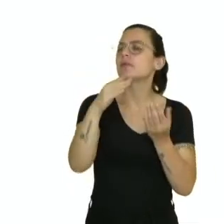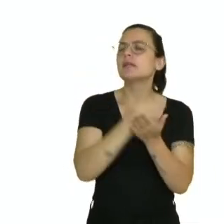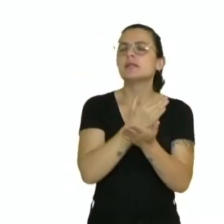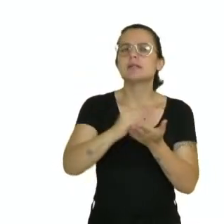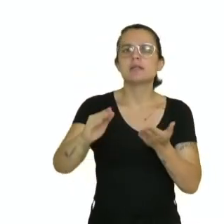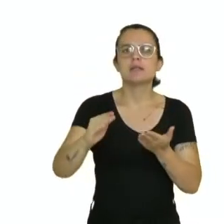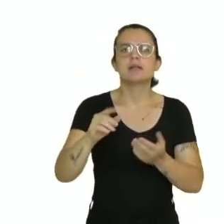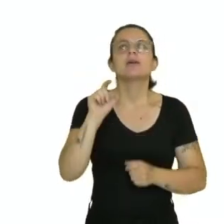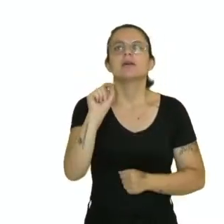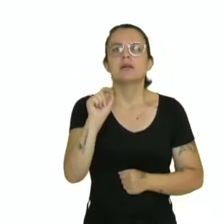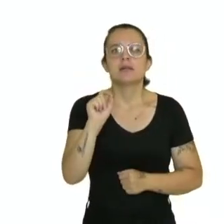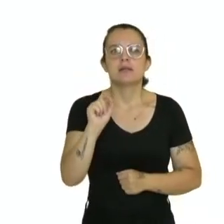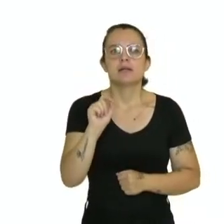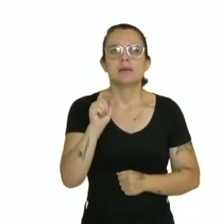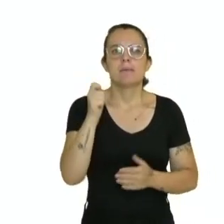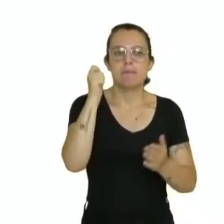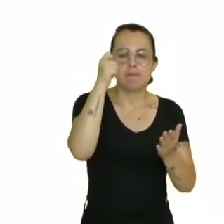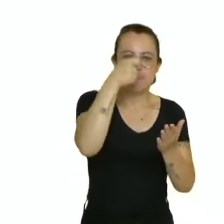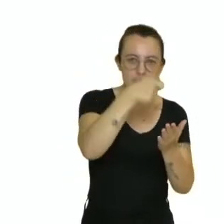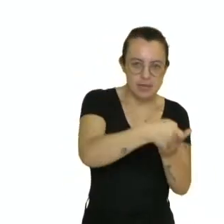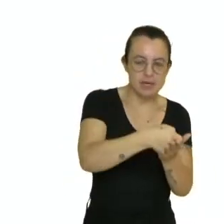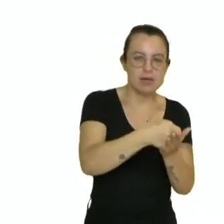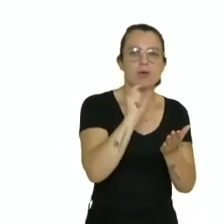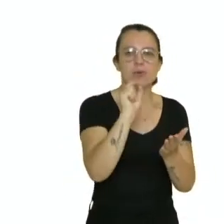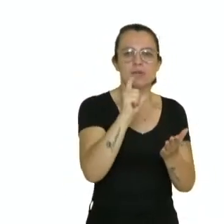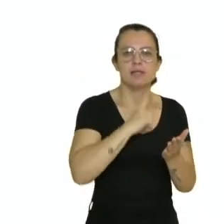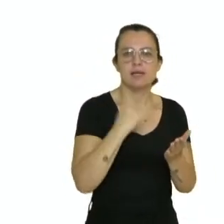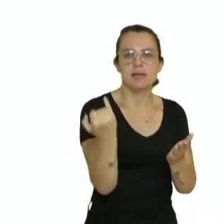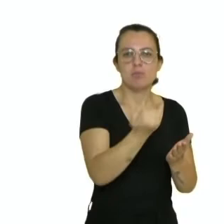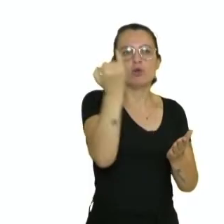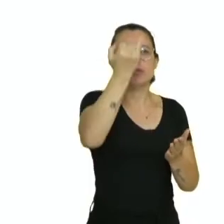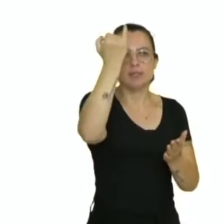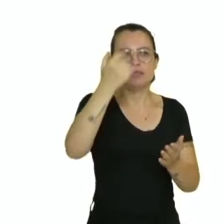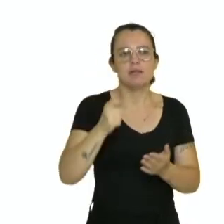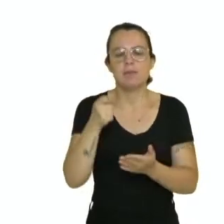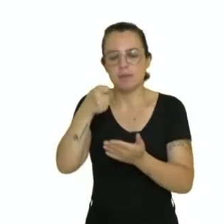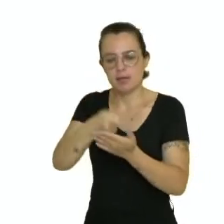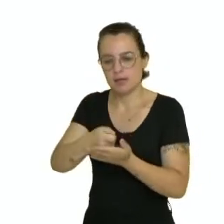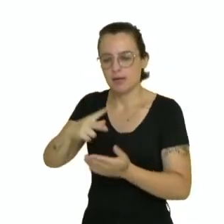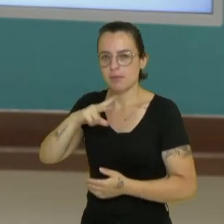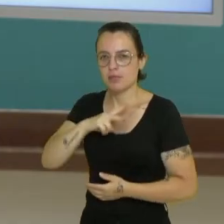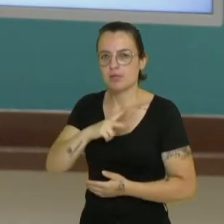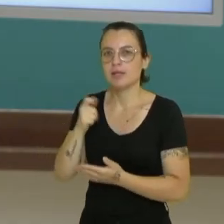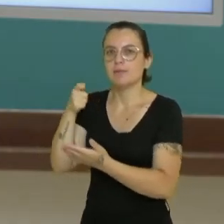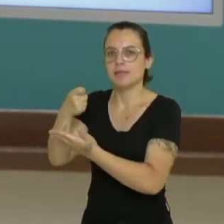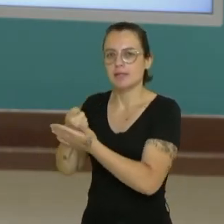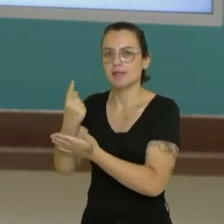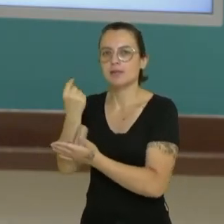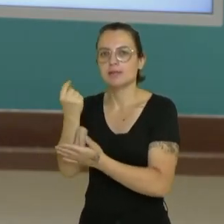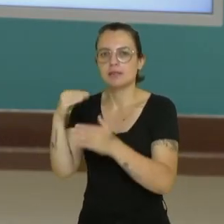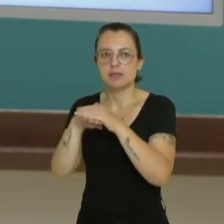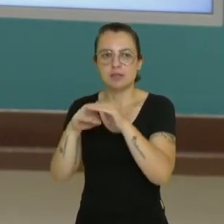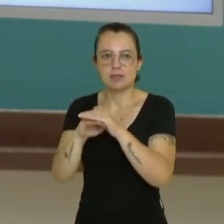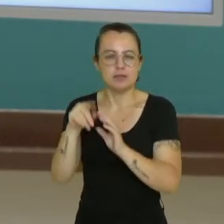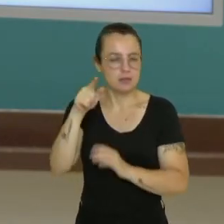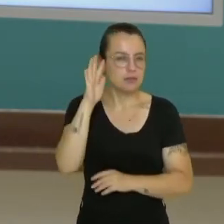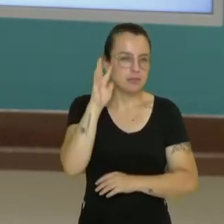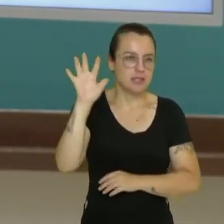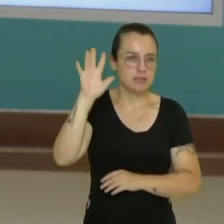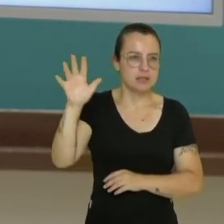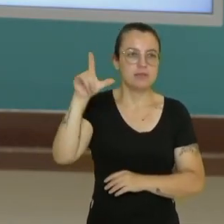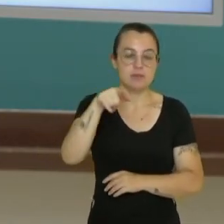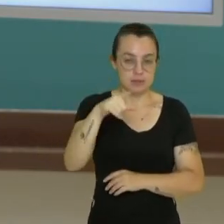renda entre despesas essenciais, pessoais e investimentos? Pensem lá, gente. Você tem